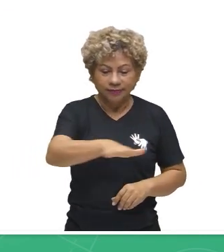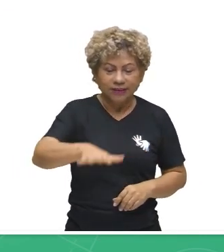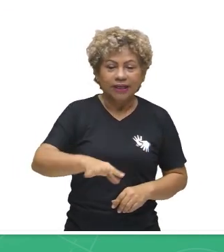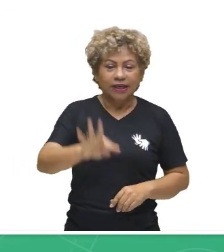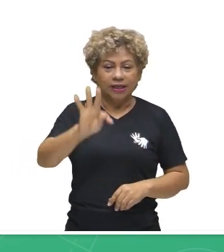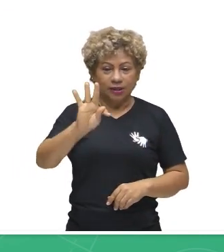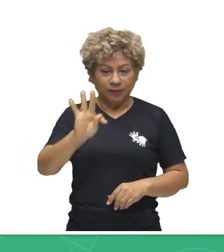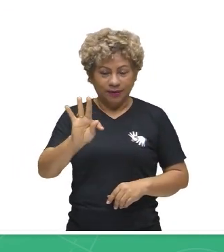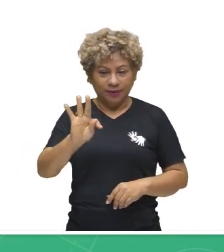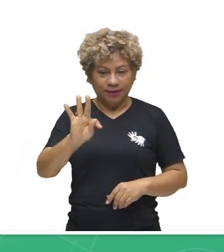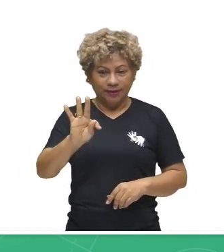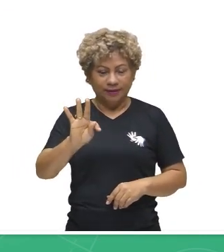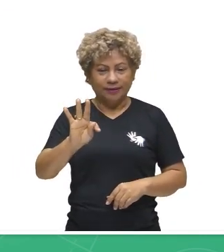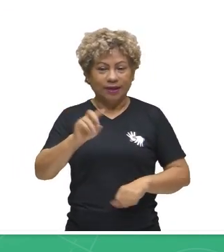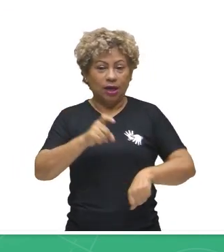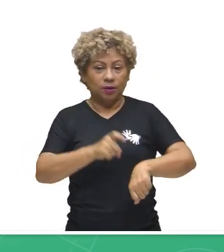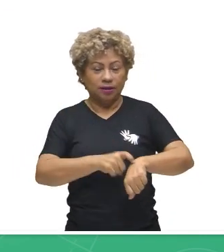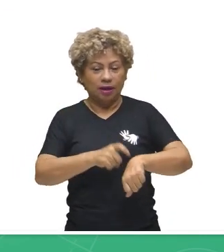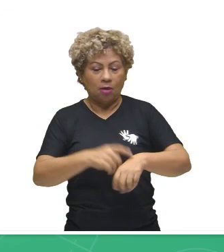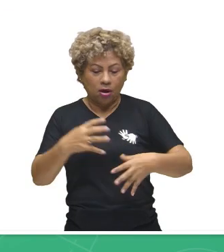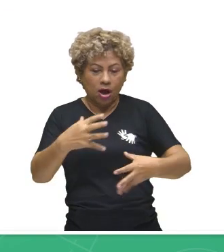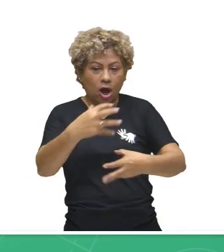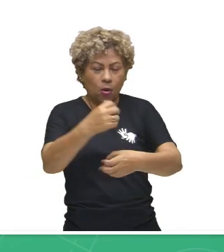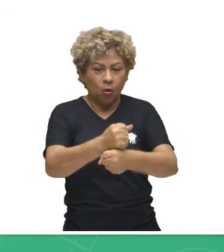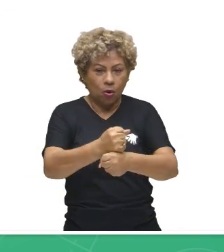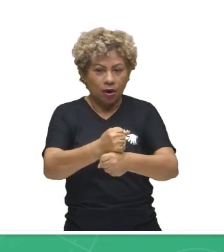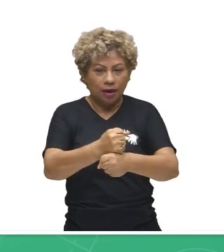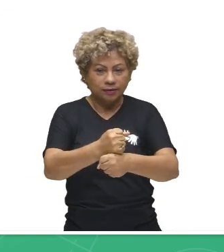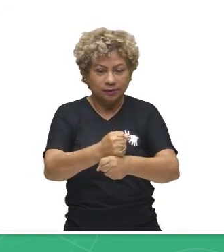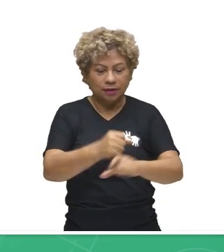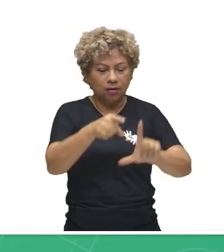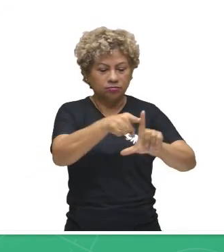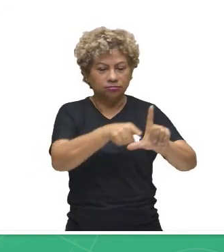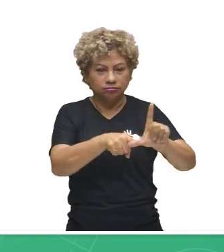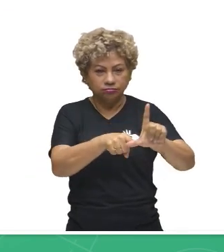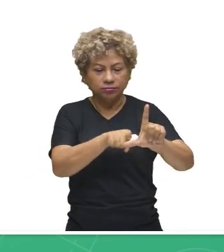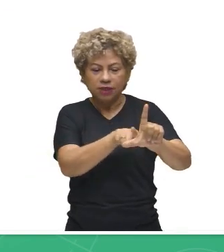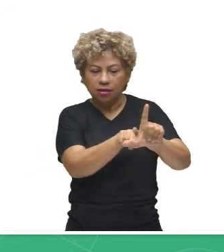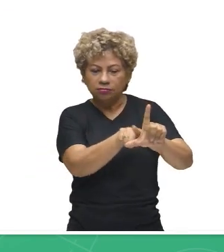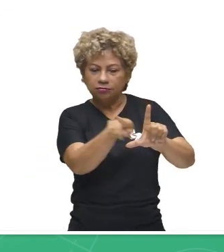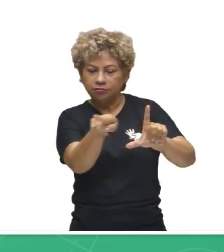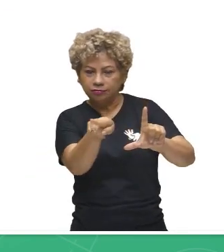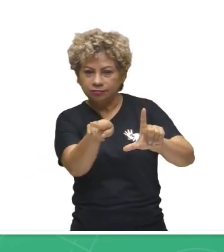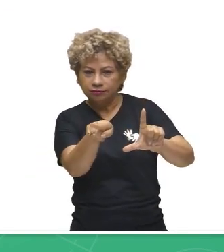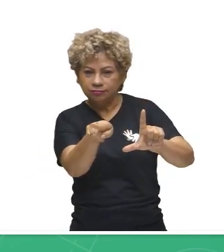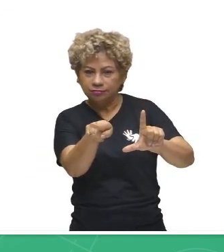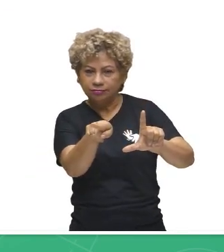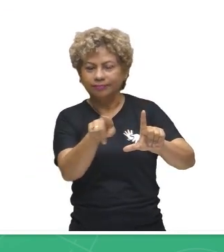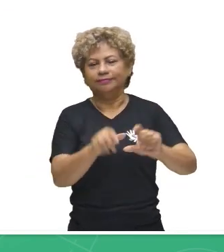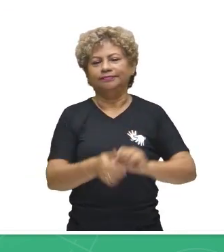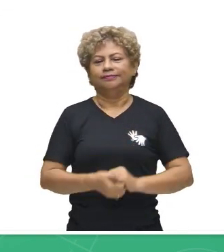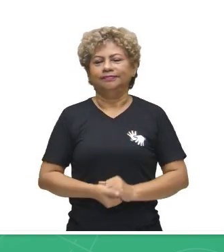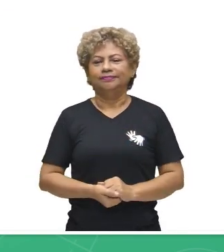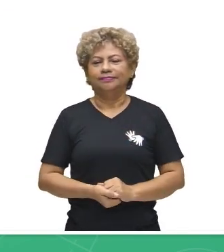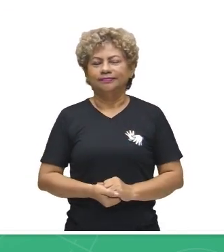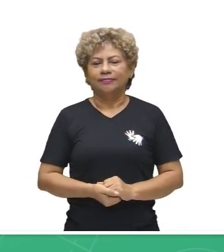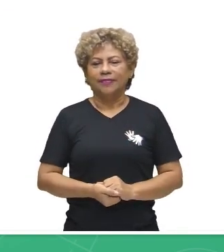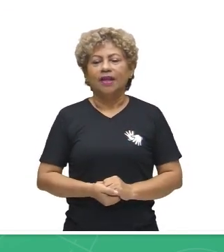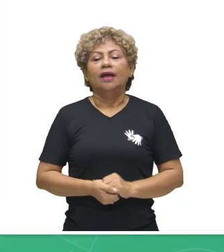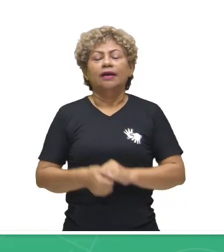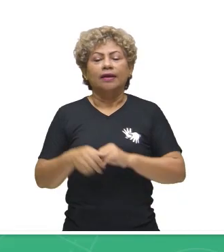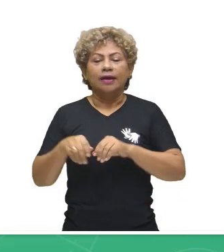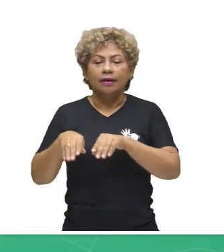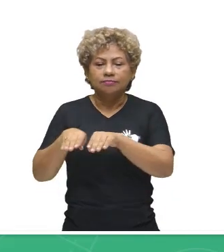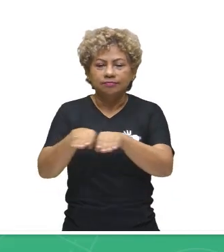tempo, calculando a inclinação da reta, que é a velocidade escalar, que é igual